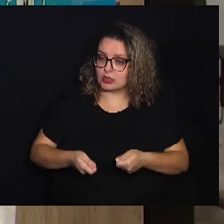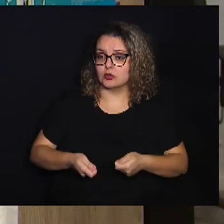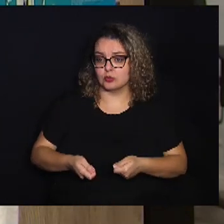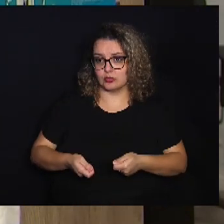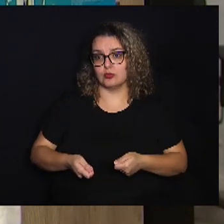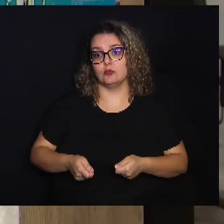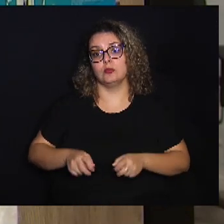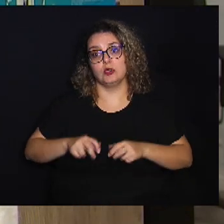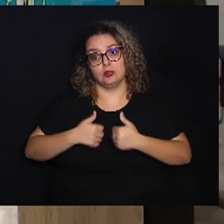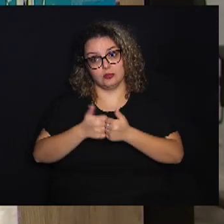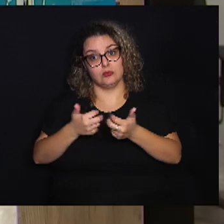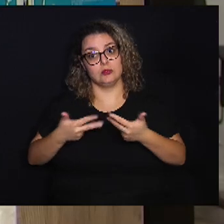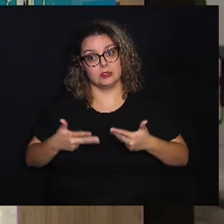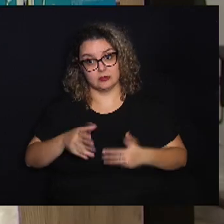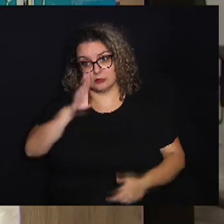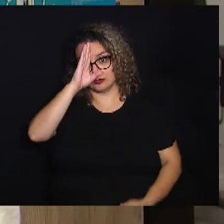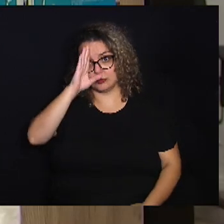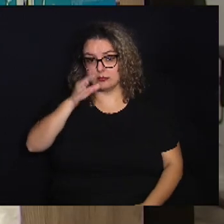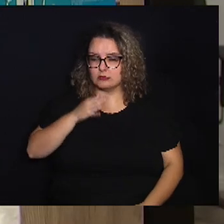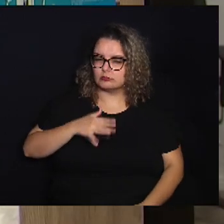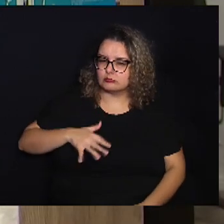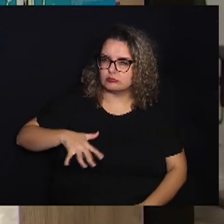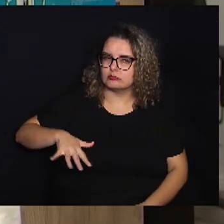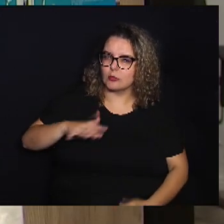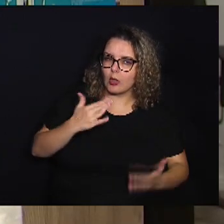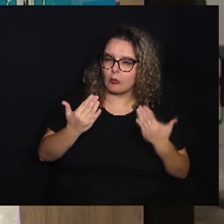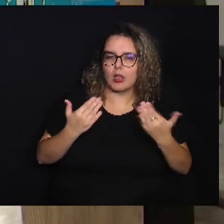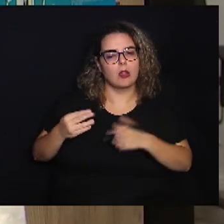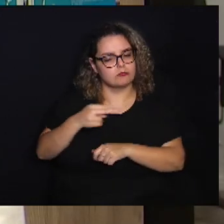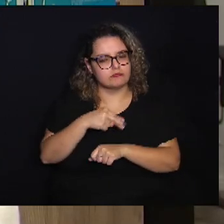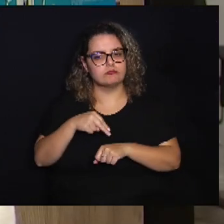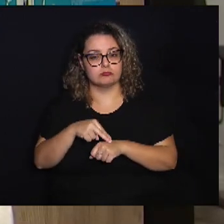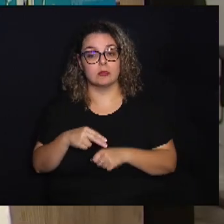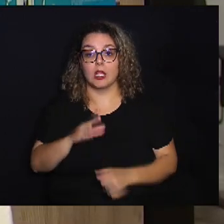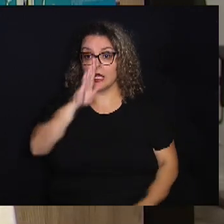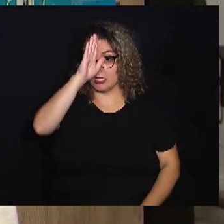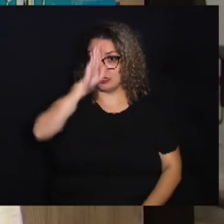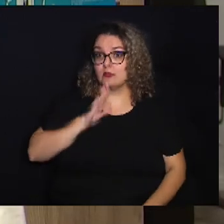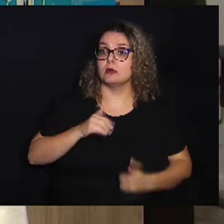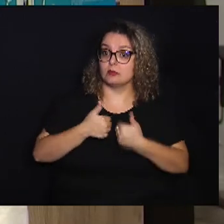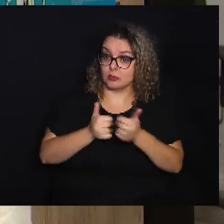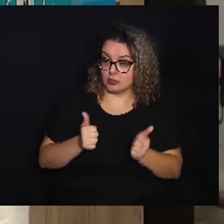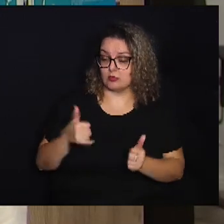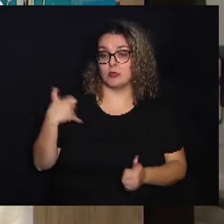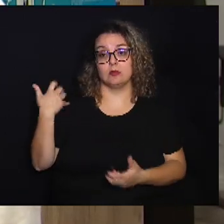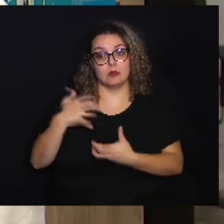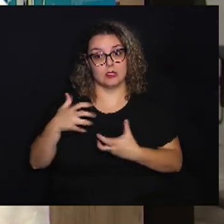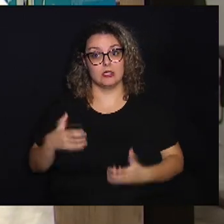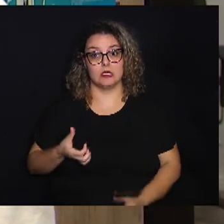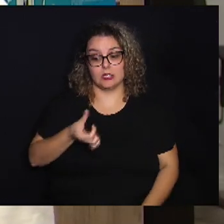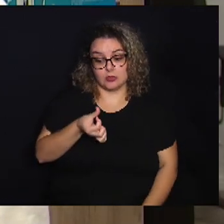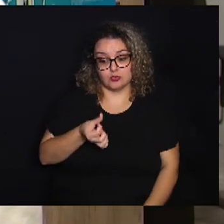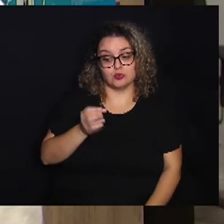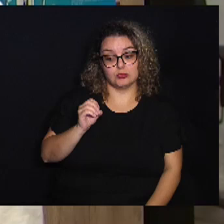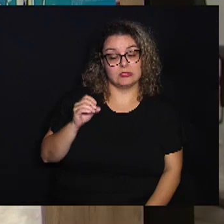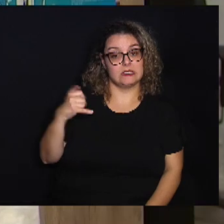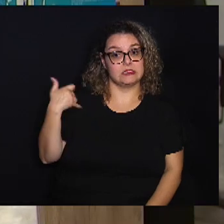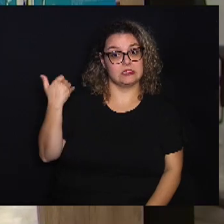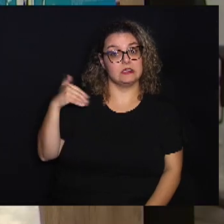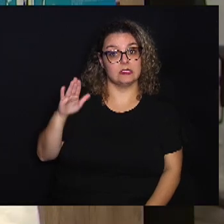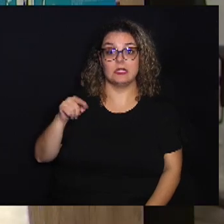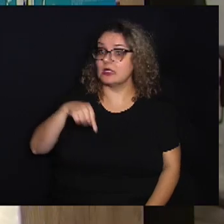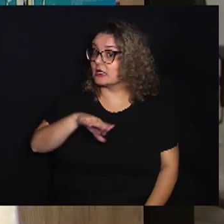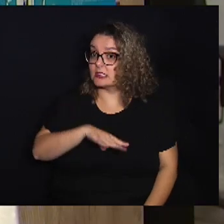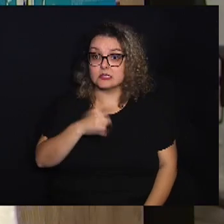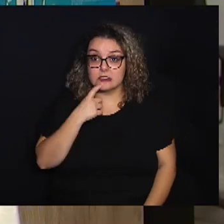questão do transporte, né? A nível nacional, o transporte, a gratuidade do transporte para pessoas idosas é a partir dos 60 anos e na cidade de